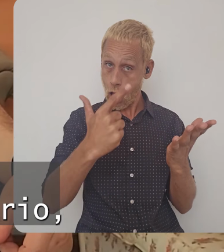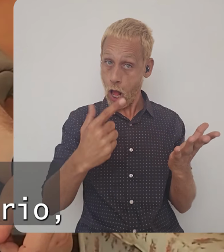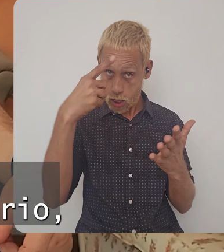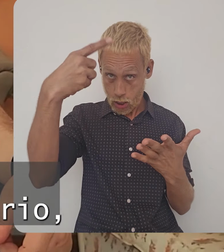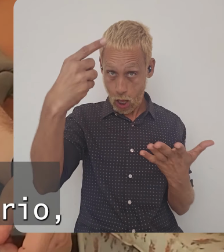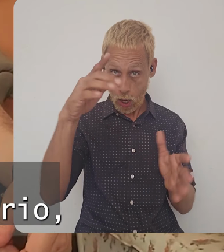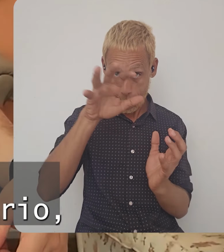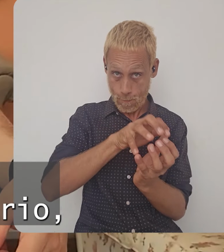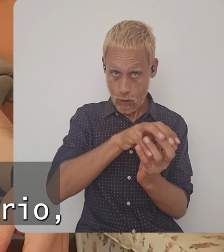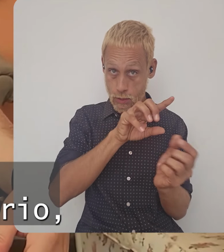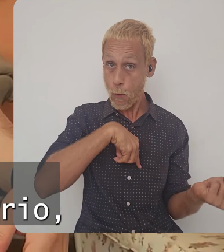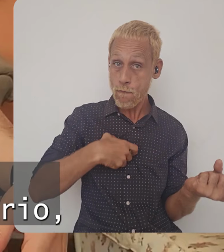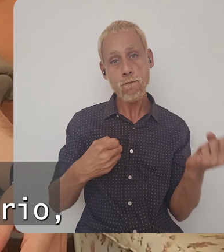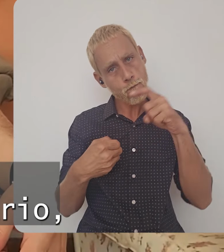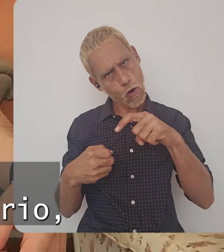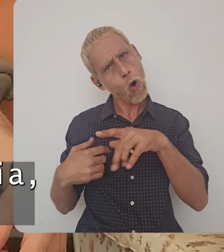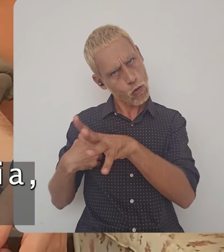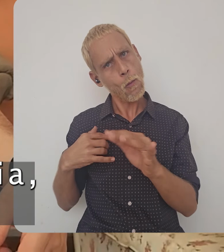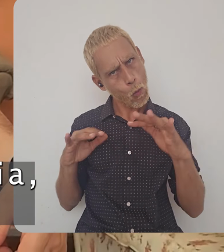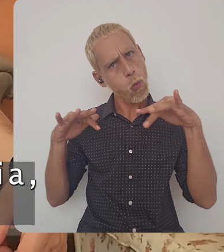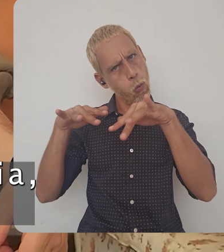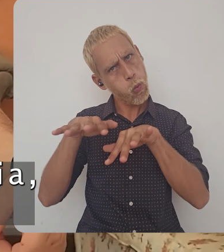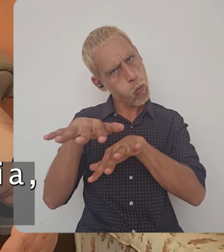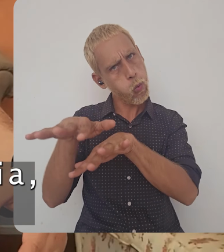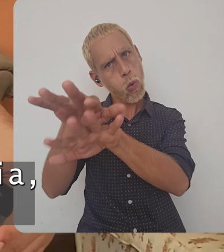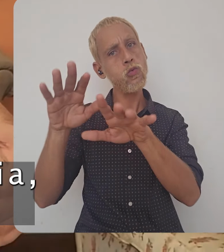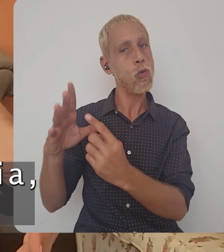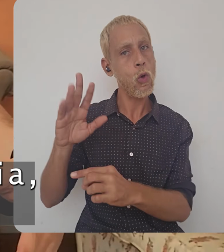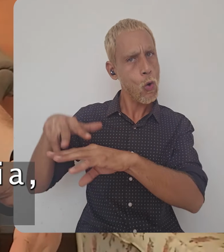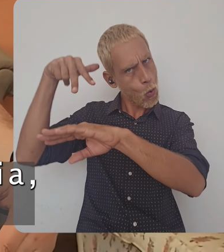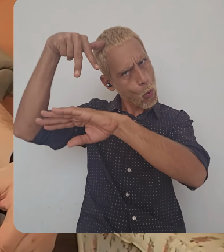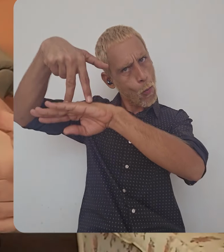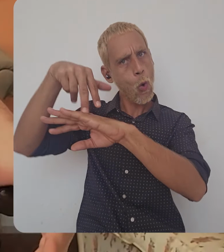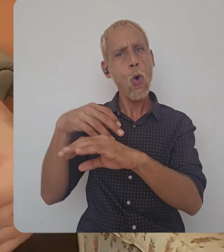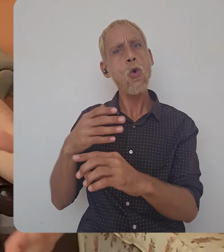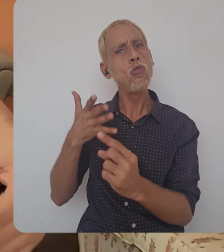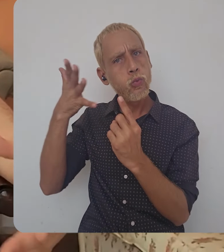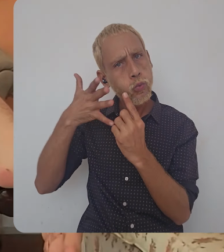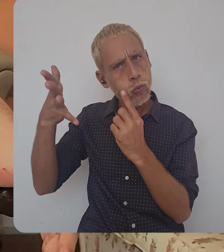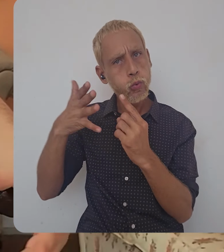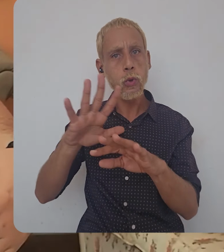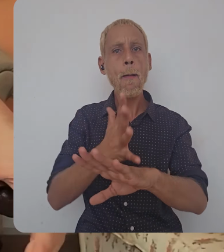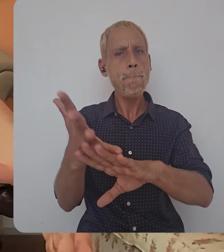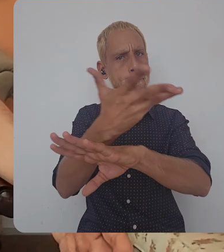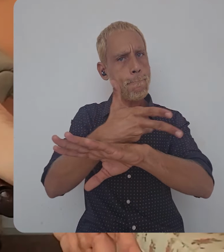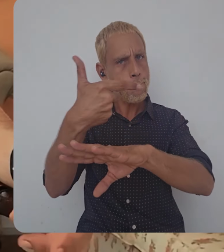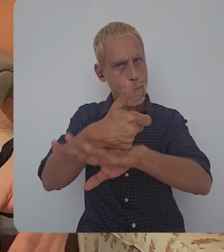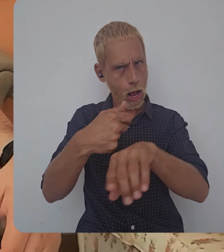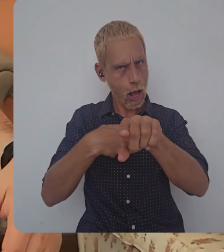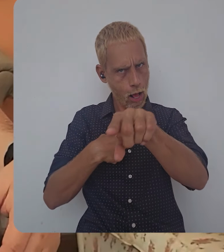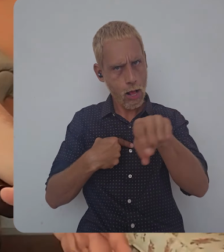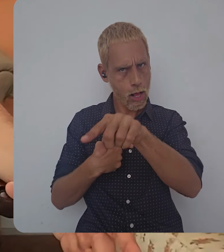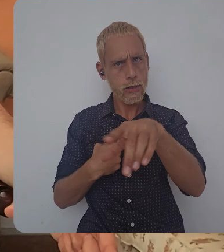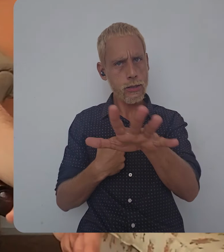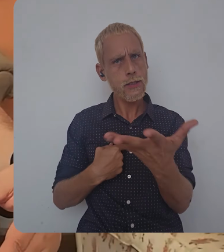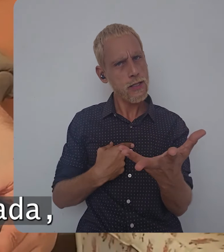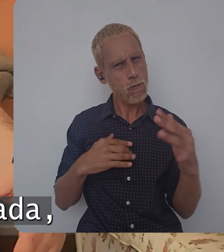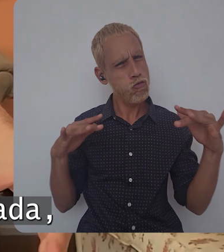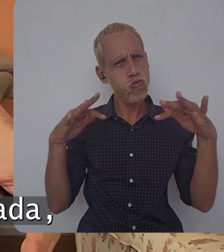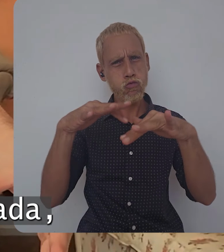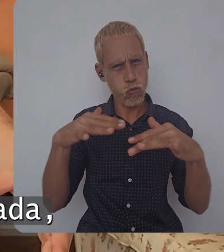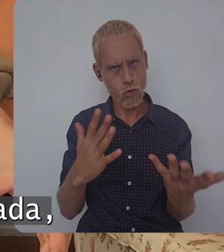Diário de Pernambuco. No dia seguinte ele sai do prédio do Diário e retorna para esse evento que ia acontecer, essa manifestação, que ia acontecer os discursos ali no prédio do Diário para a multidão que ficava na pracinha do